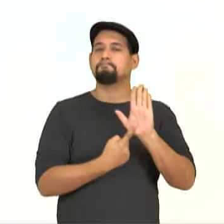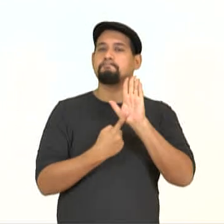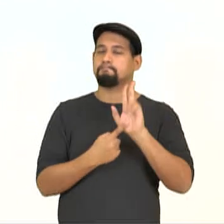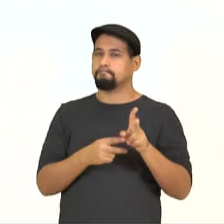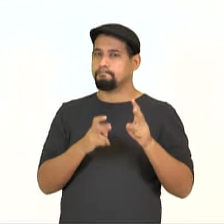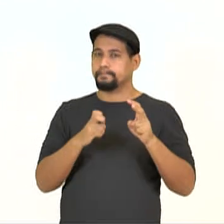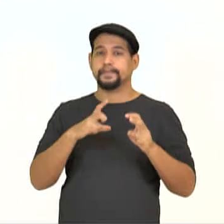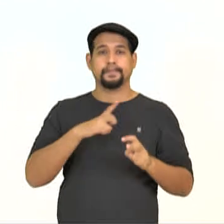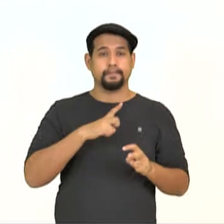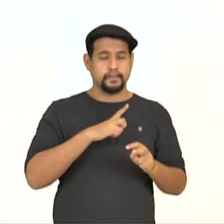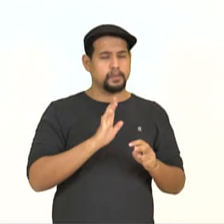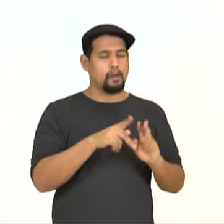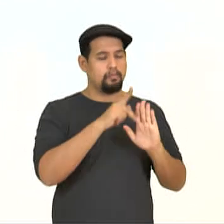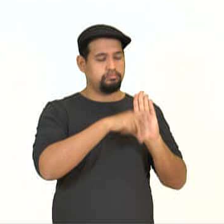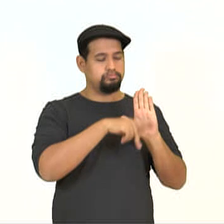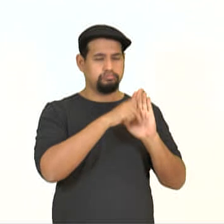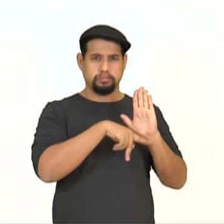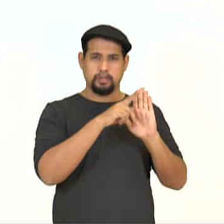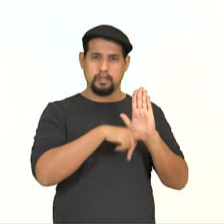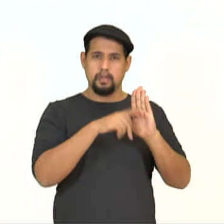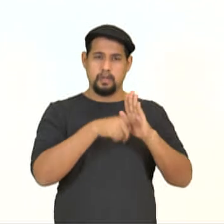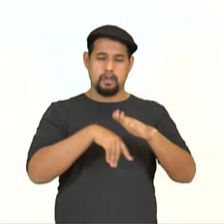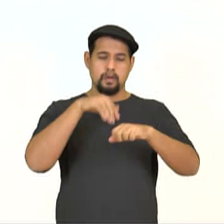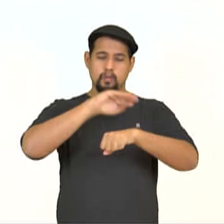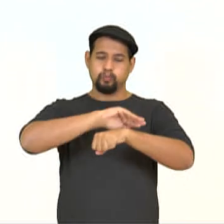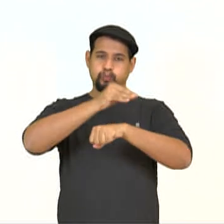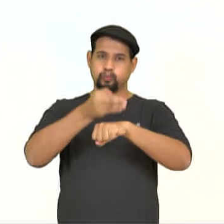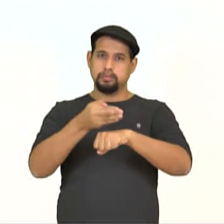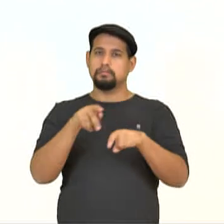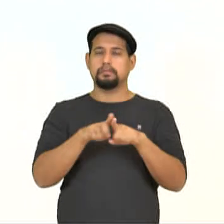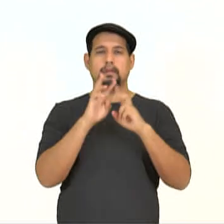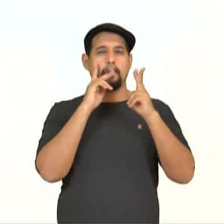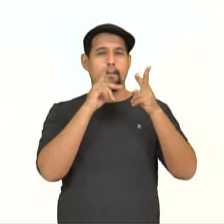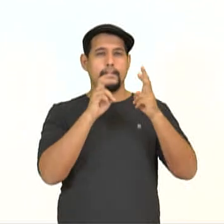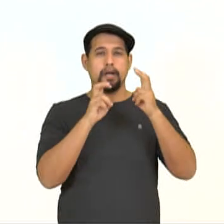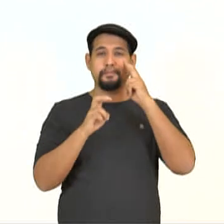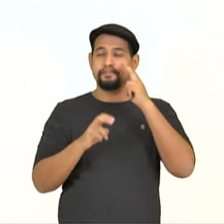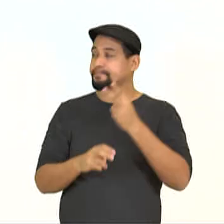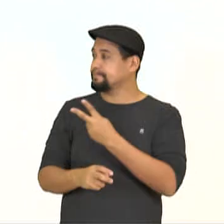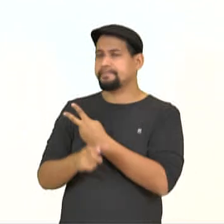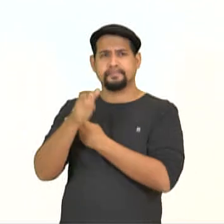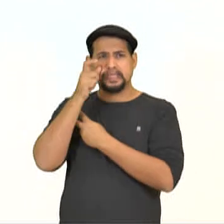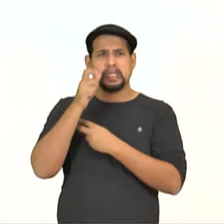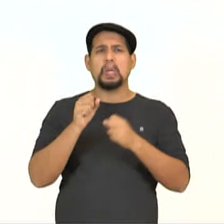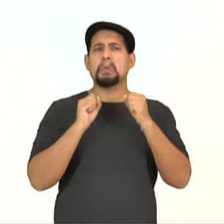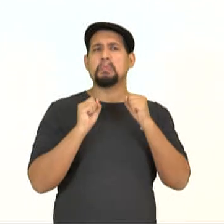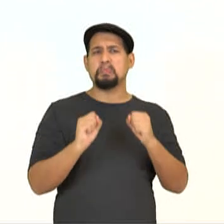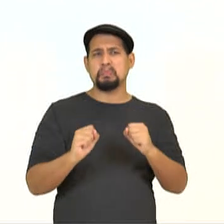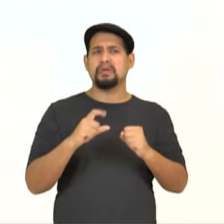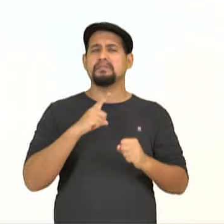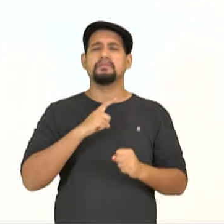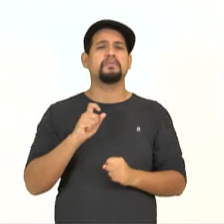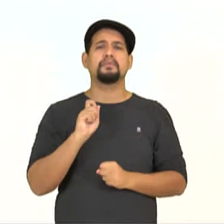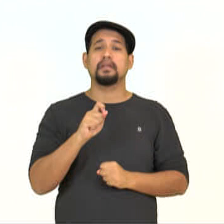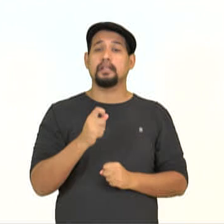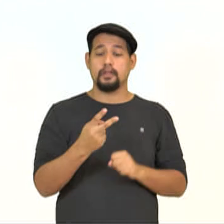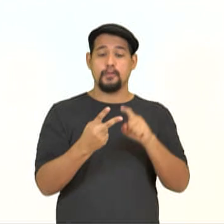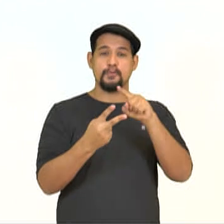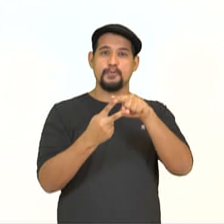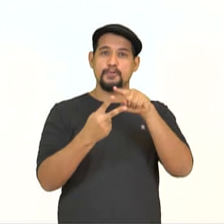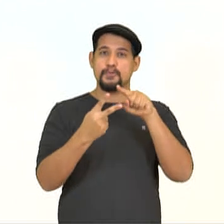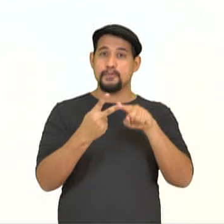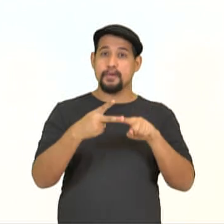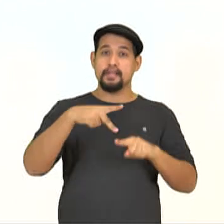nós temos aqui o projeto dessa estufa e olha que interessante, Ela pode ser representada aqui por